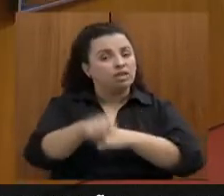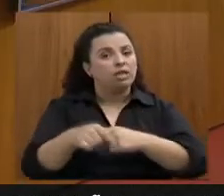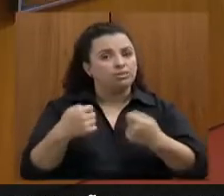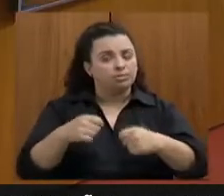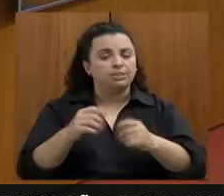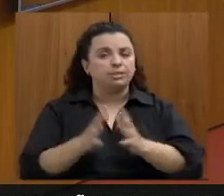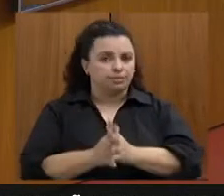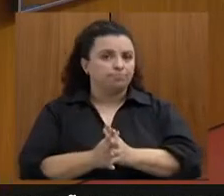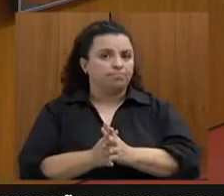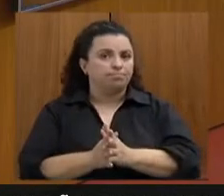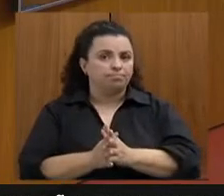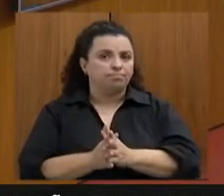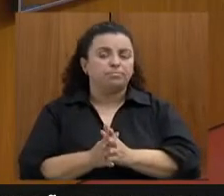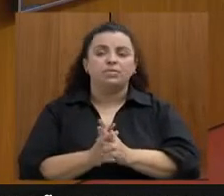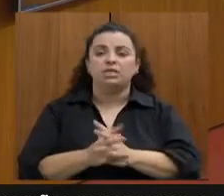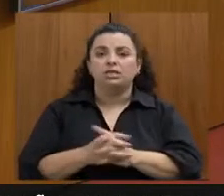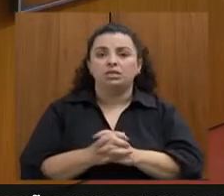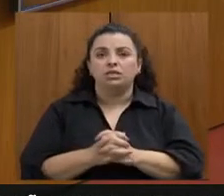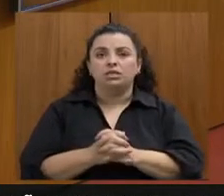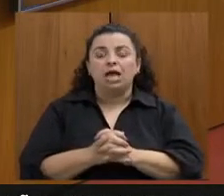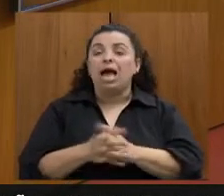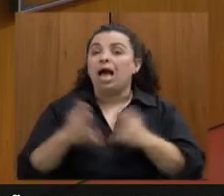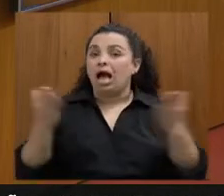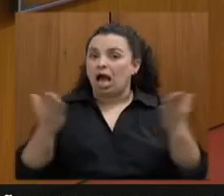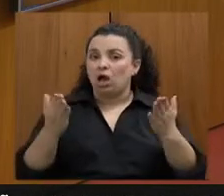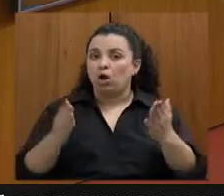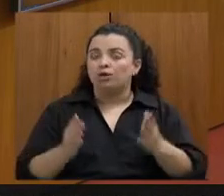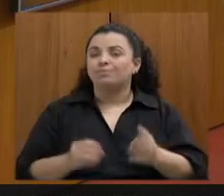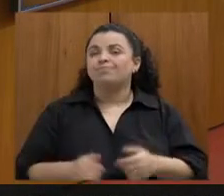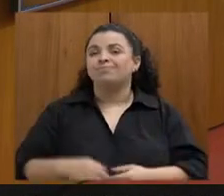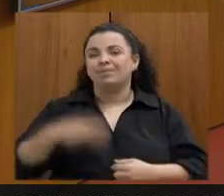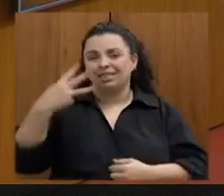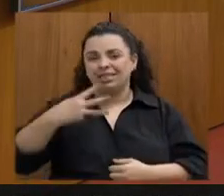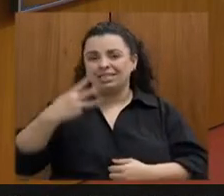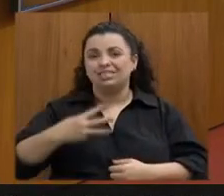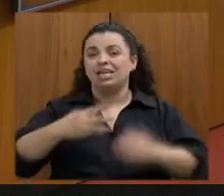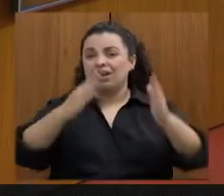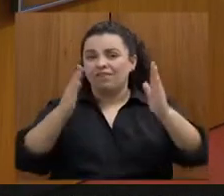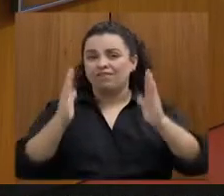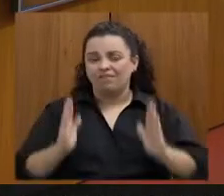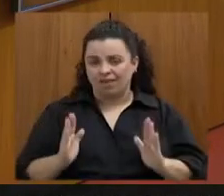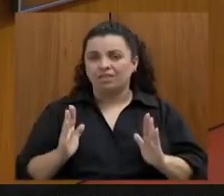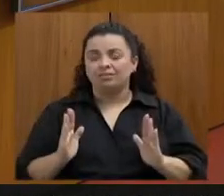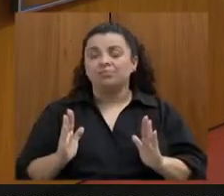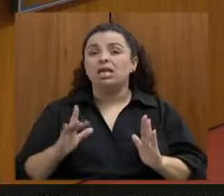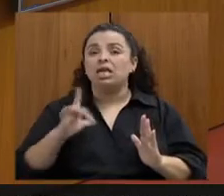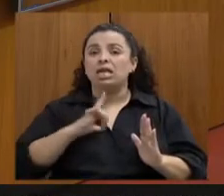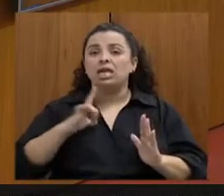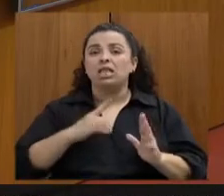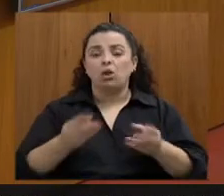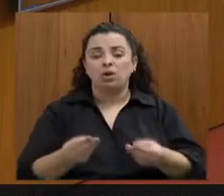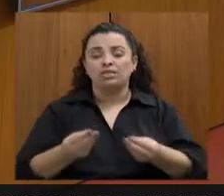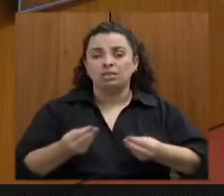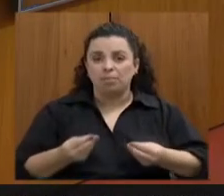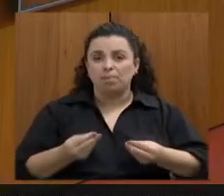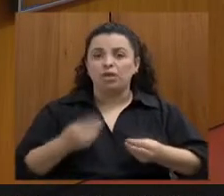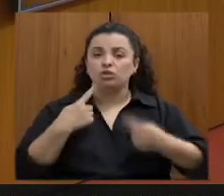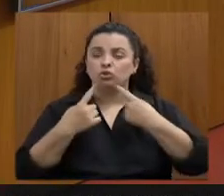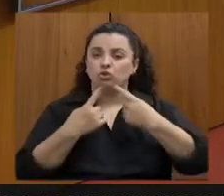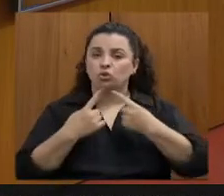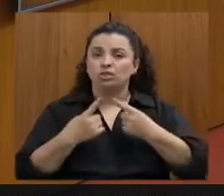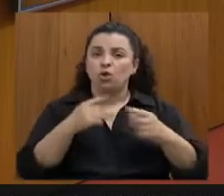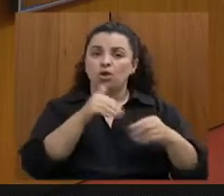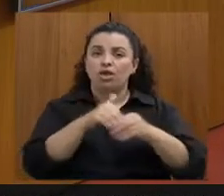Passa-se agora a terceira fase da ordem do dia, que compreende o recebimento, a discussão e a votação